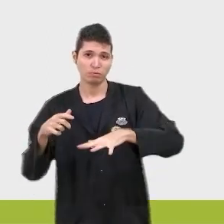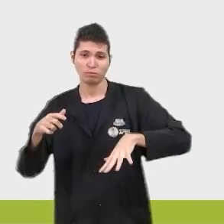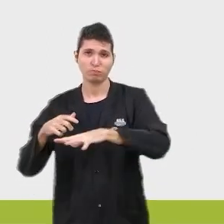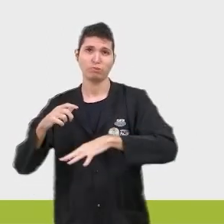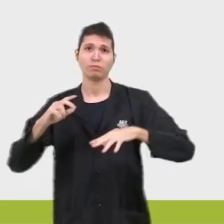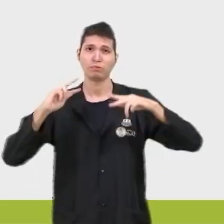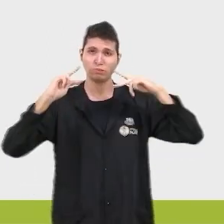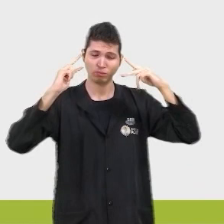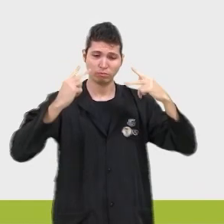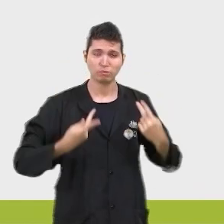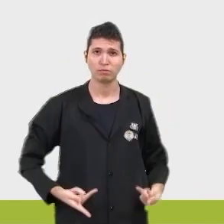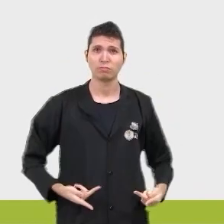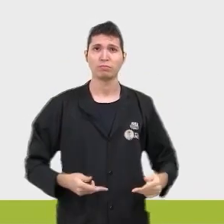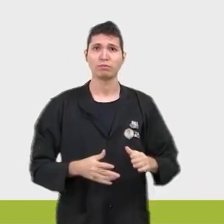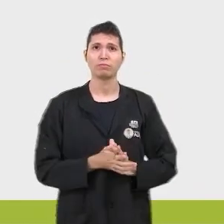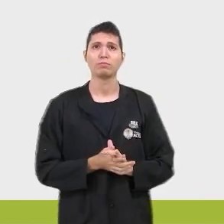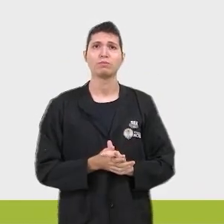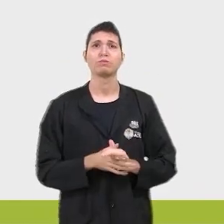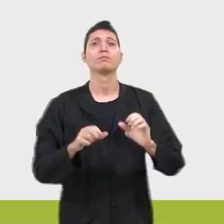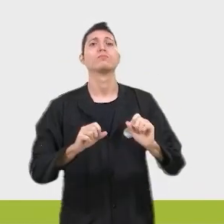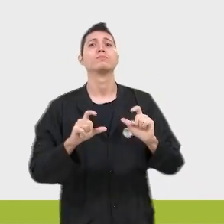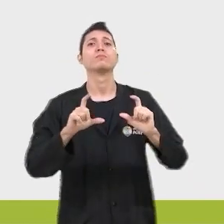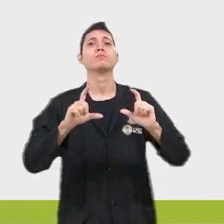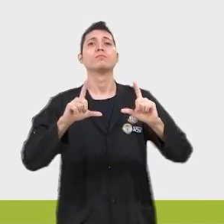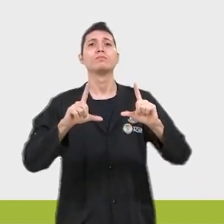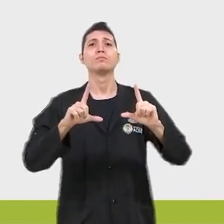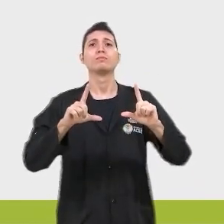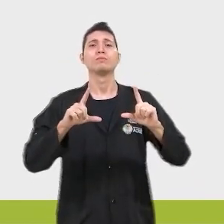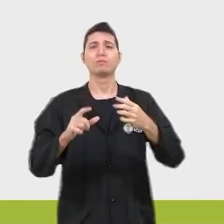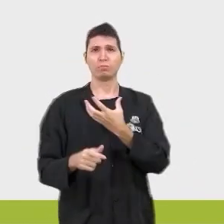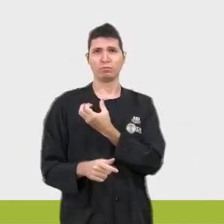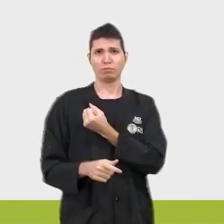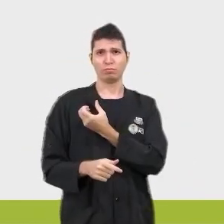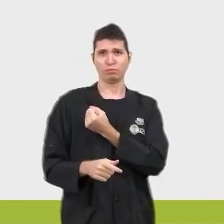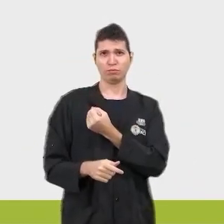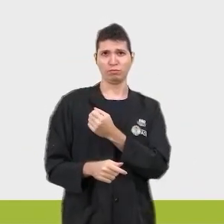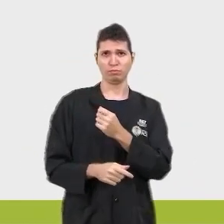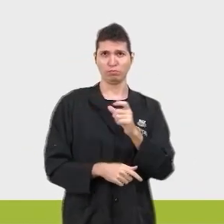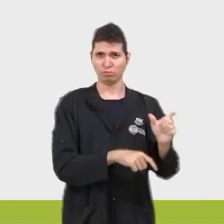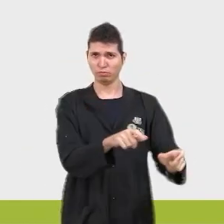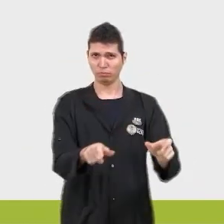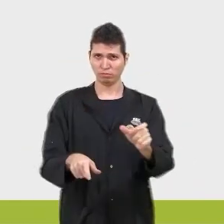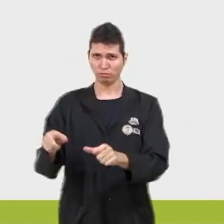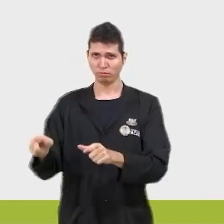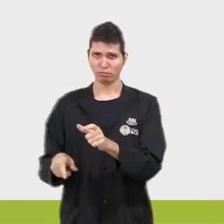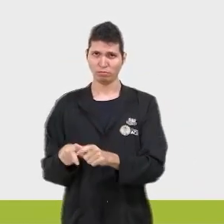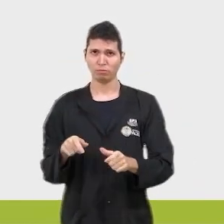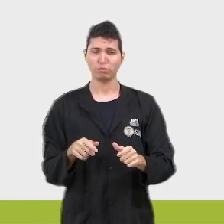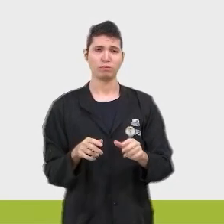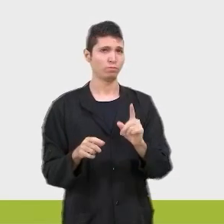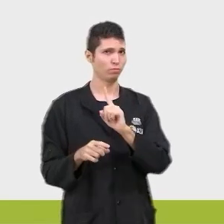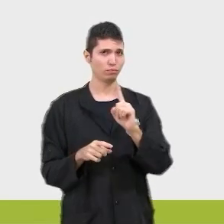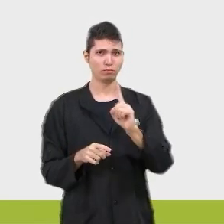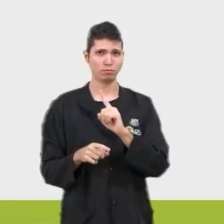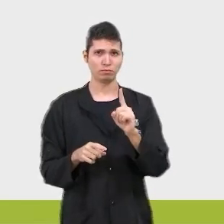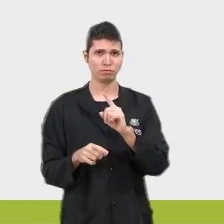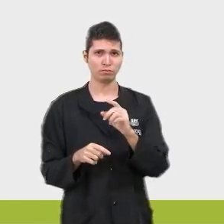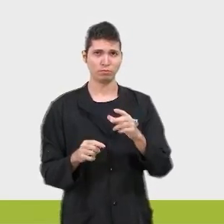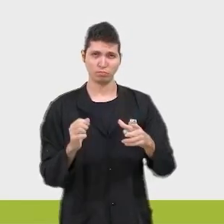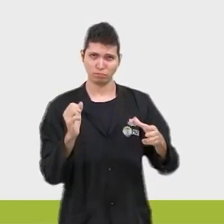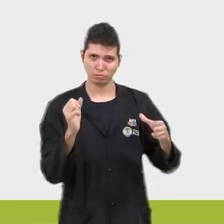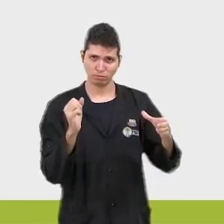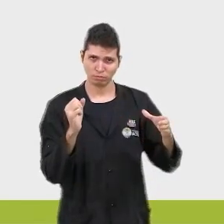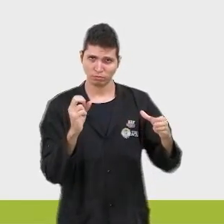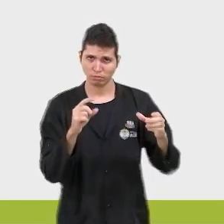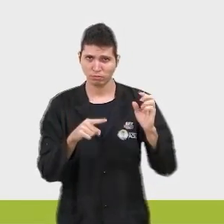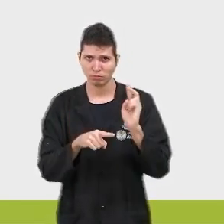Aumenta o número de indivíduos nas populações? Não, nós queremos manter a biodiversidade, não só